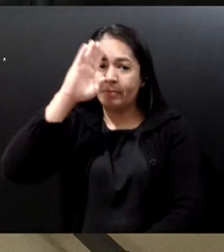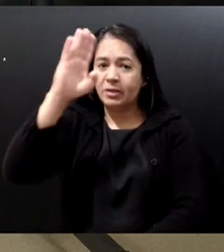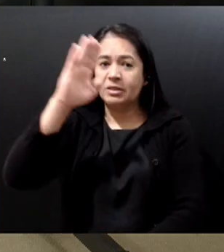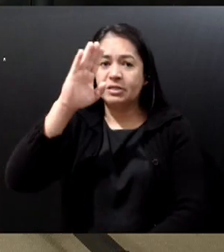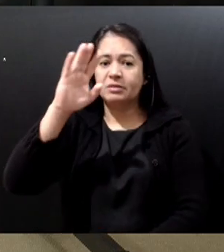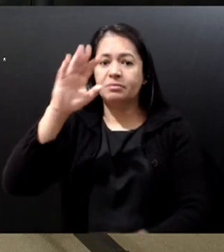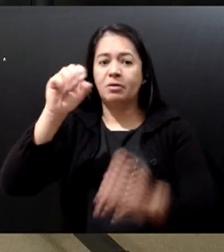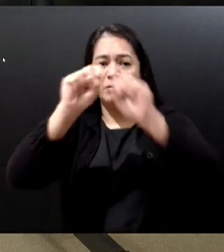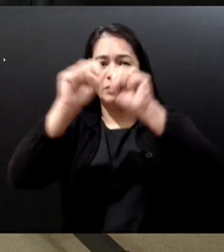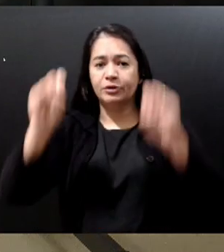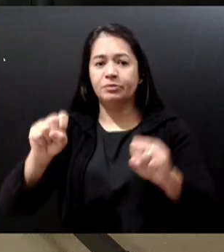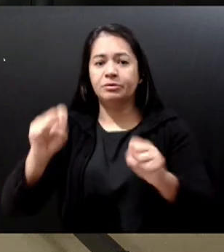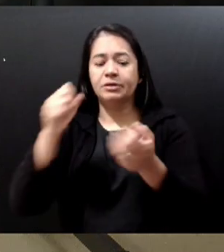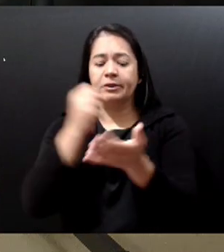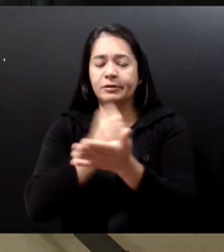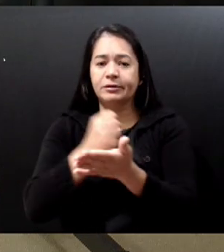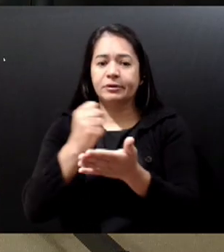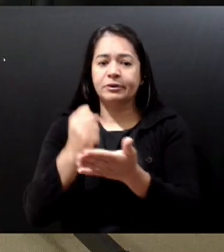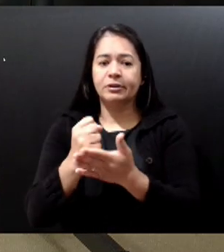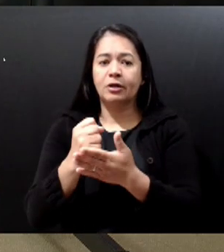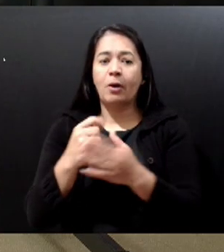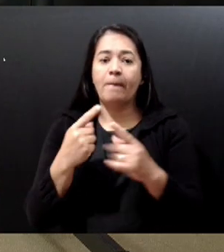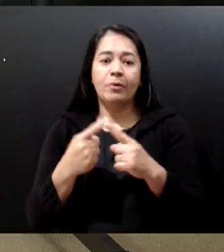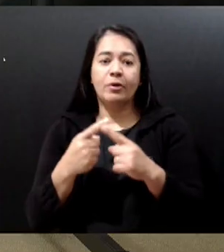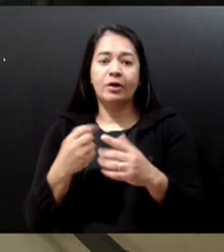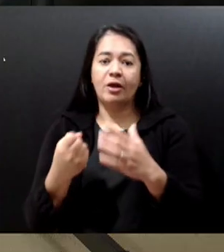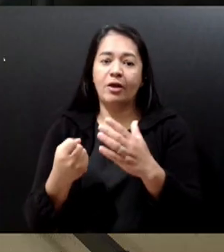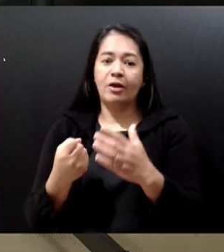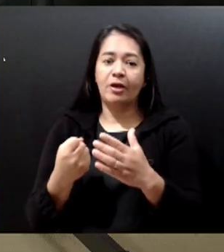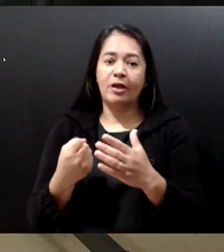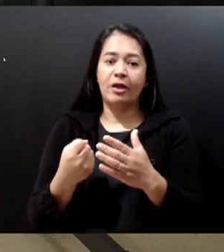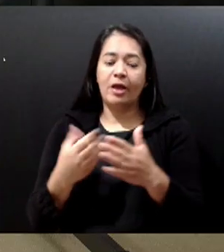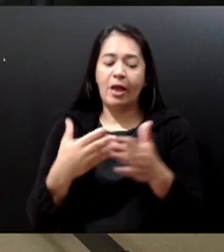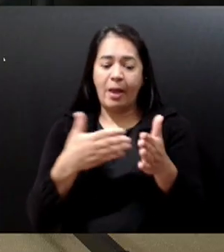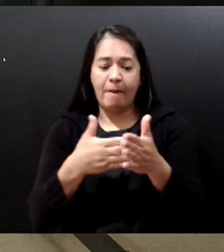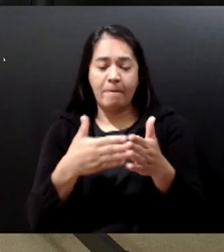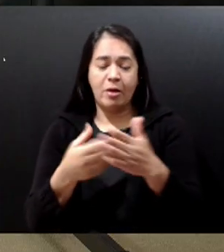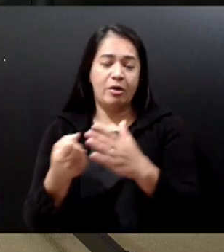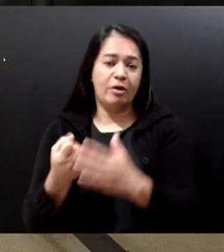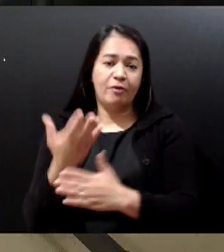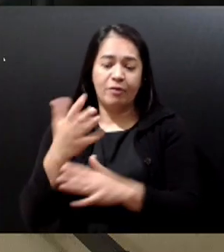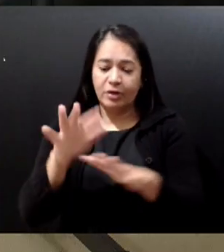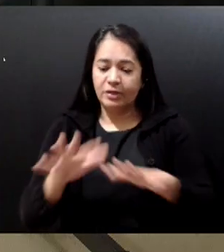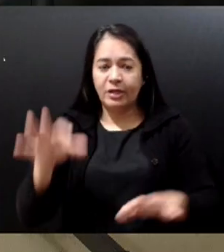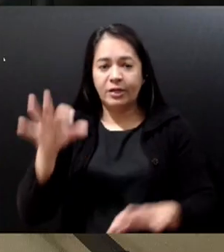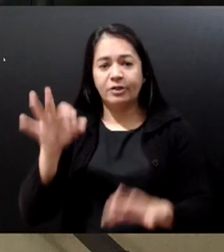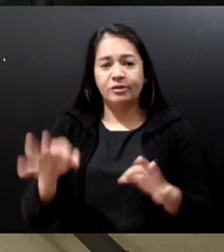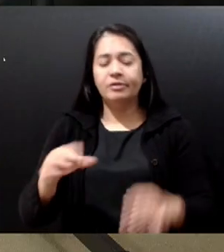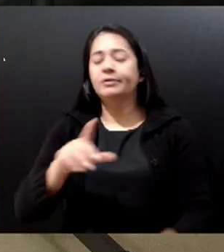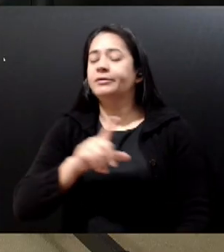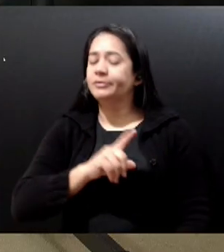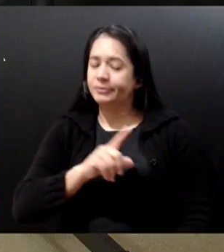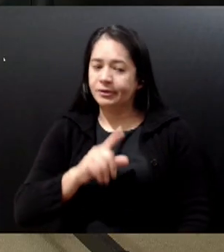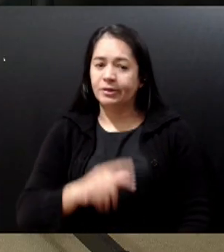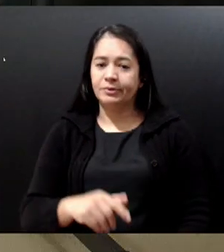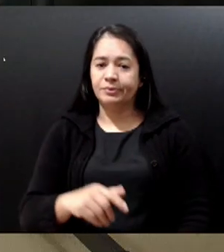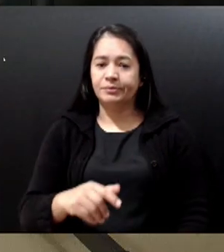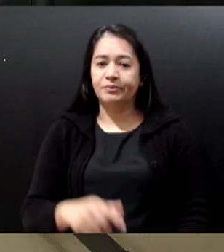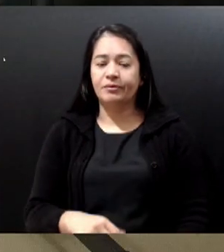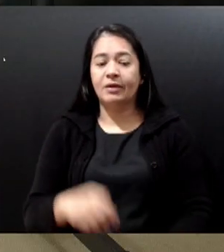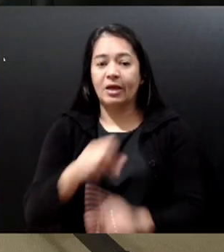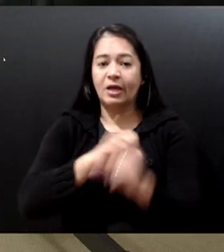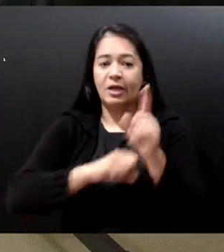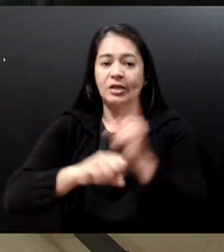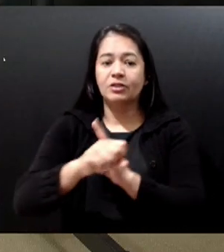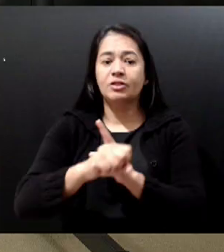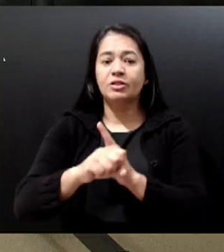barreira fora dessa visão jurídica, a barreira existe, a sociedade ela tem se